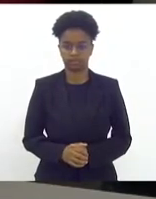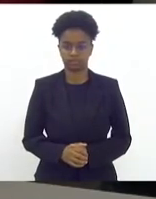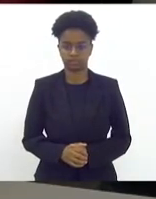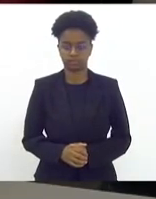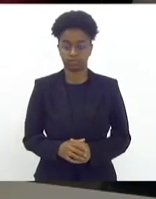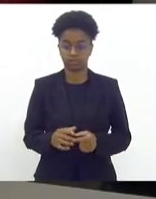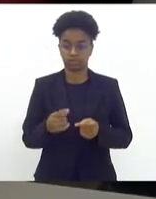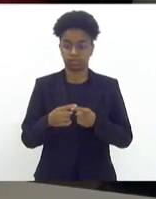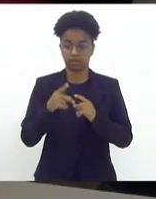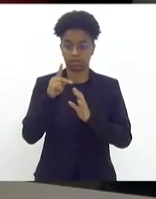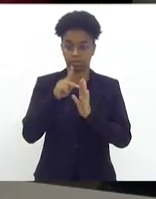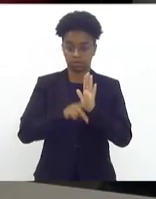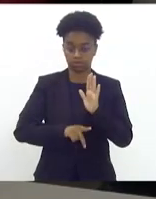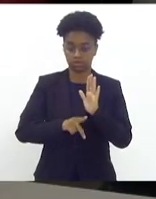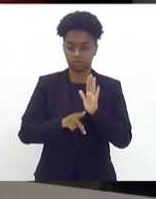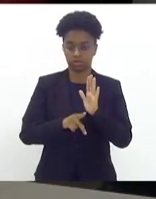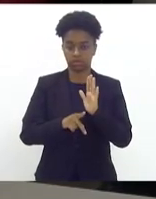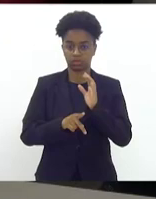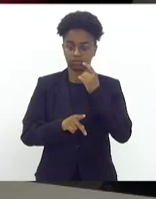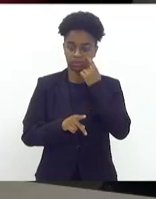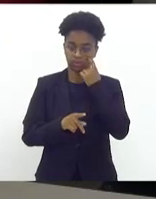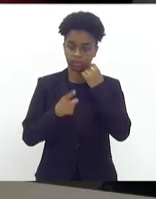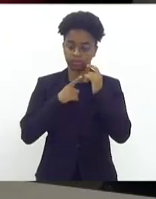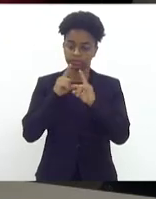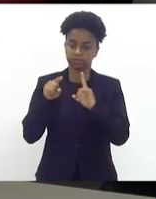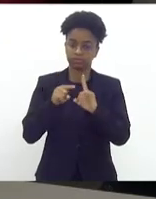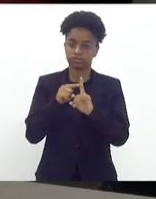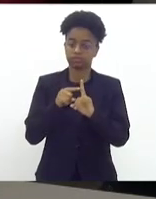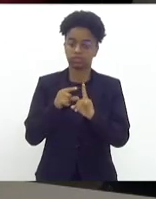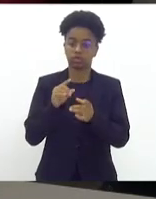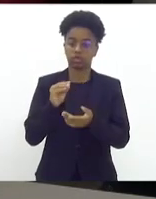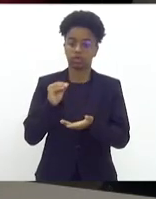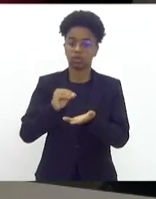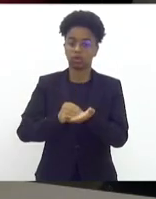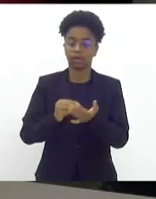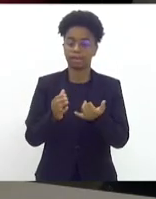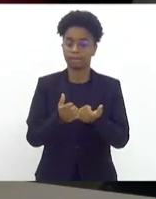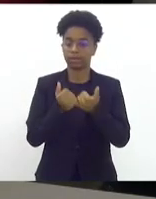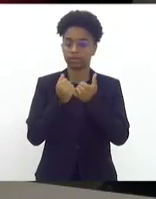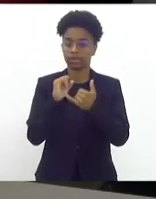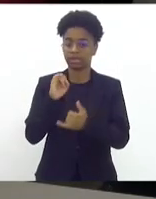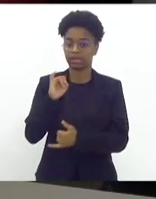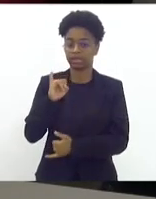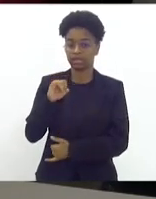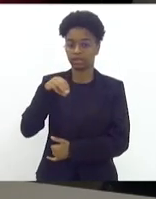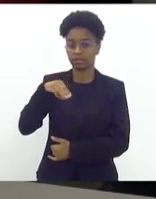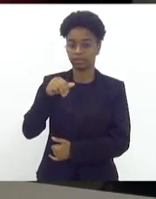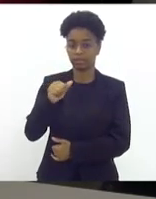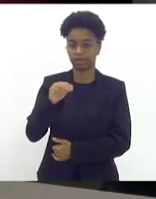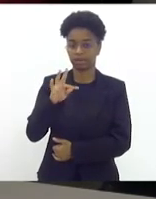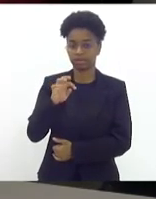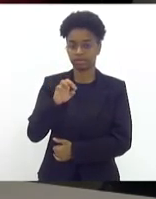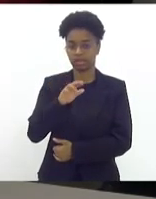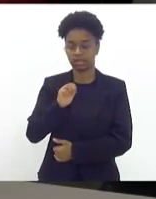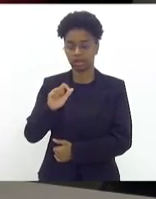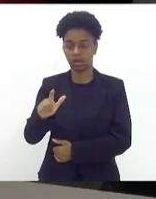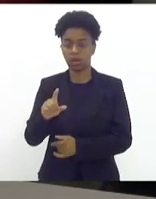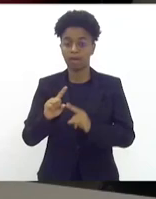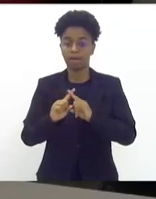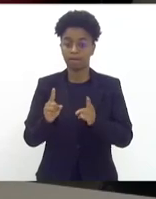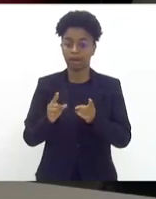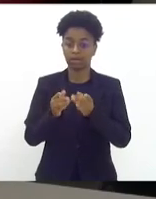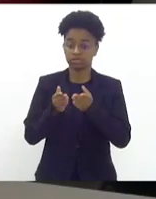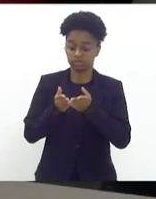o projeto prevê a declaração como patrimônio imaterial e o Yacht Club é um